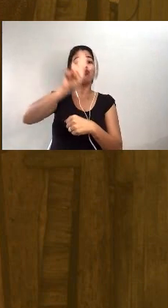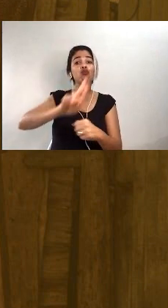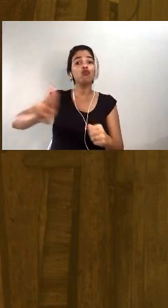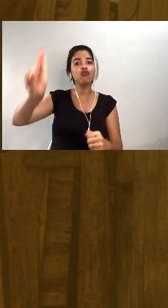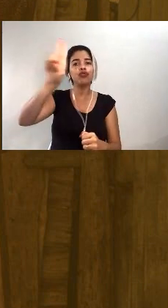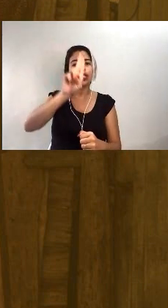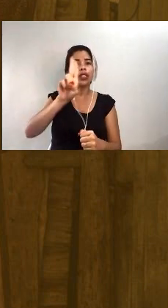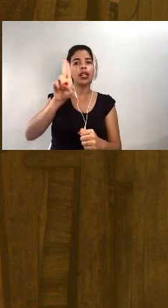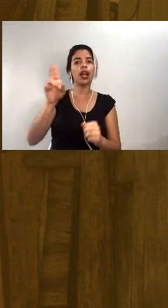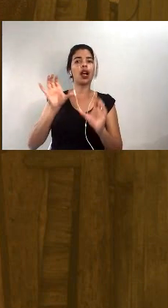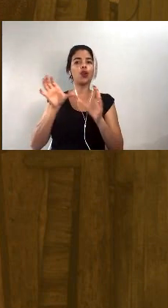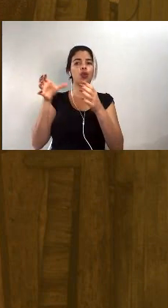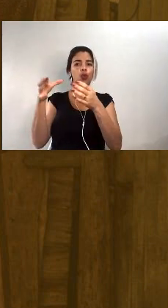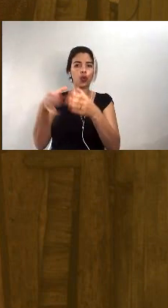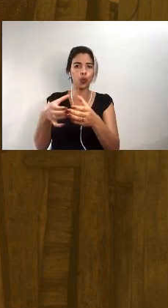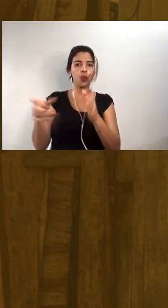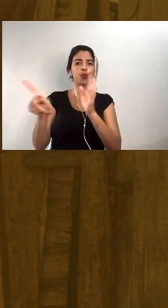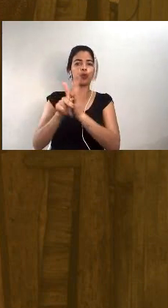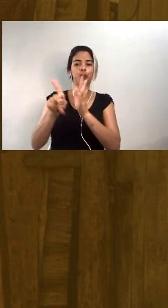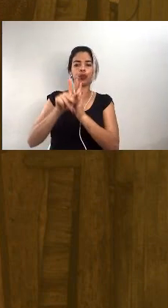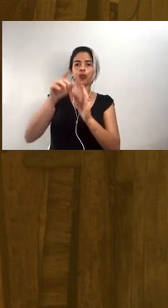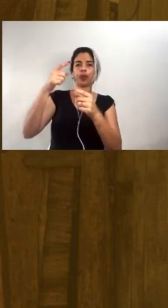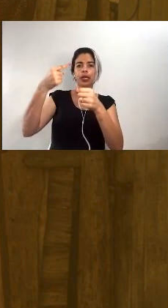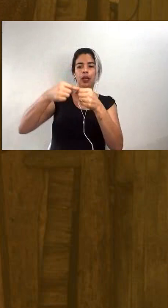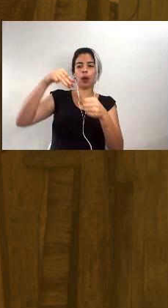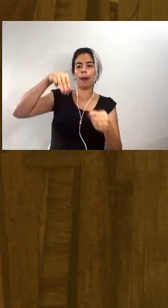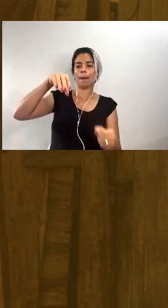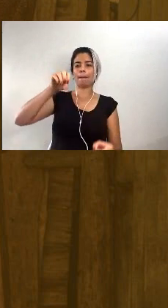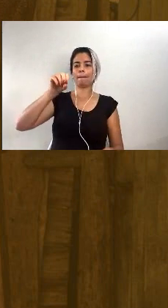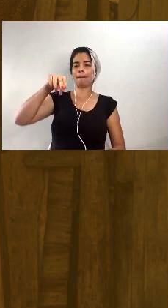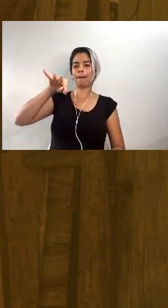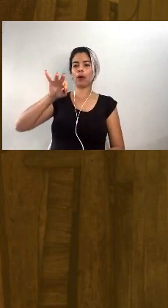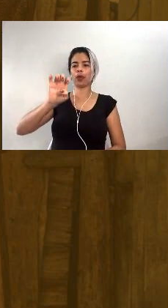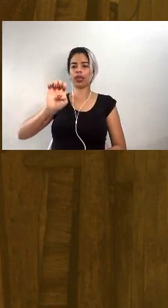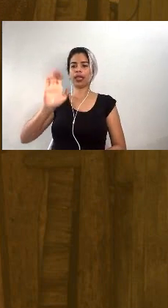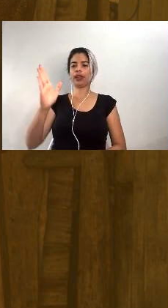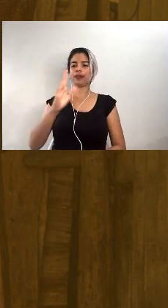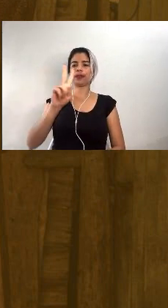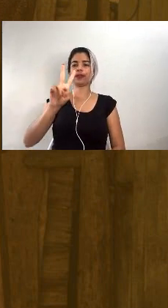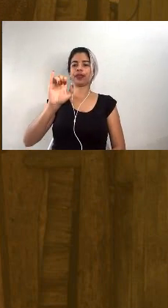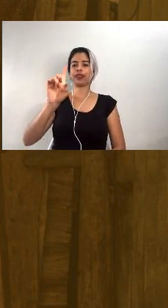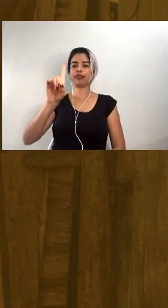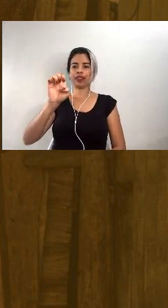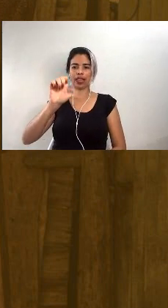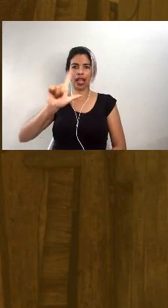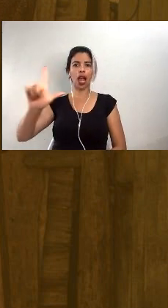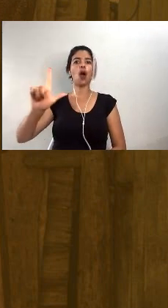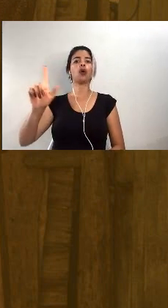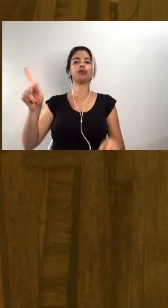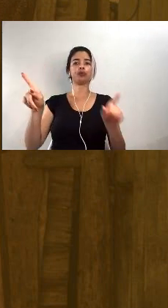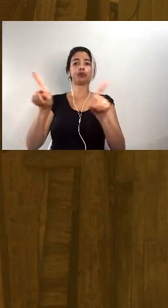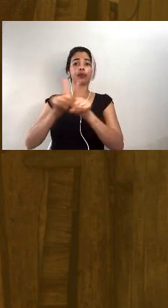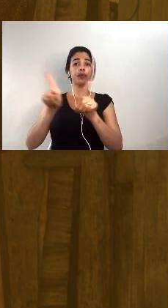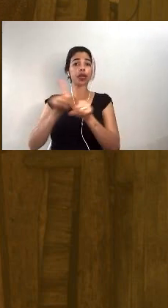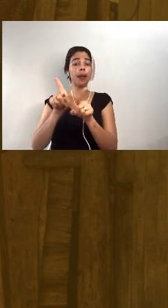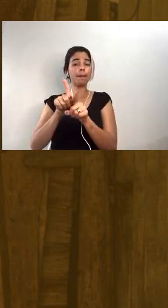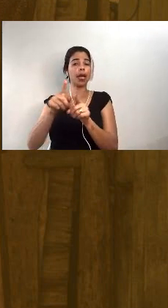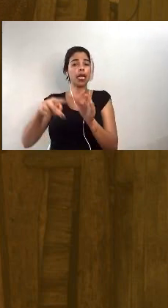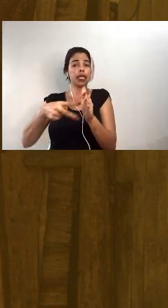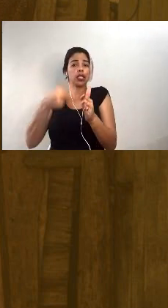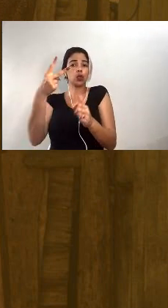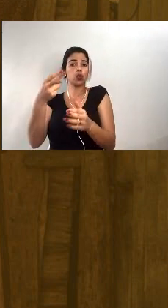Grupo Montevidéu, e é pró-reitora de extensão da Universidade Federal de Minas Gerais.